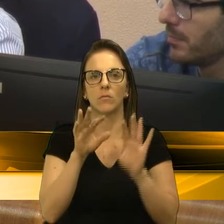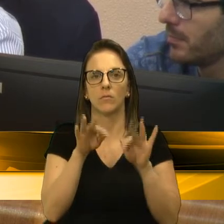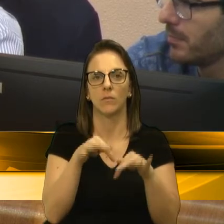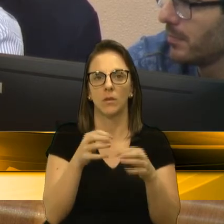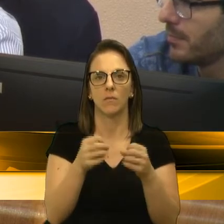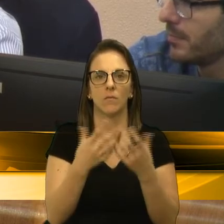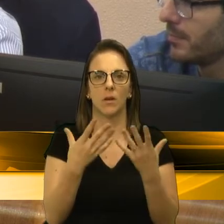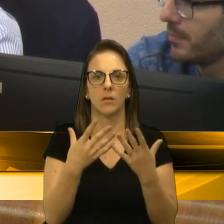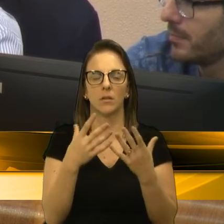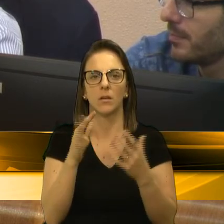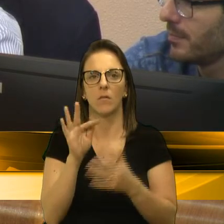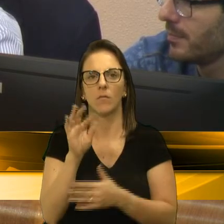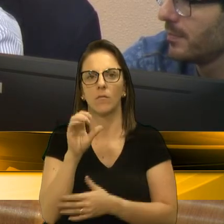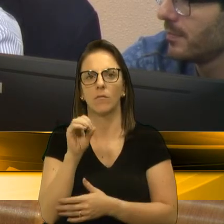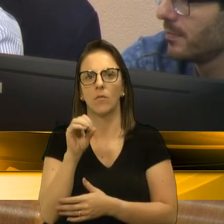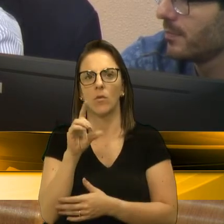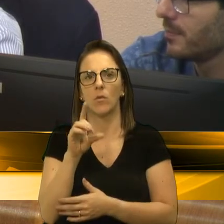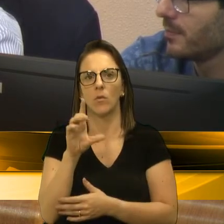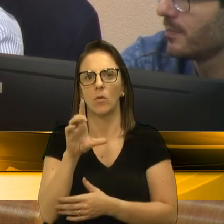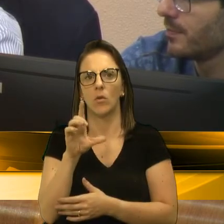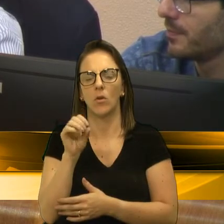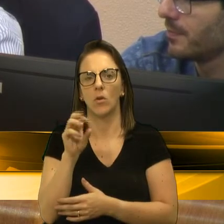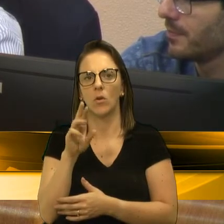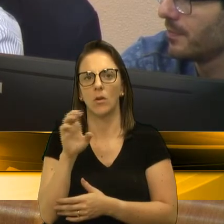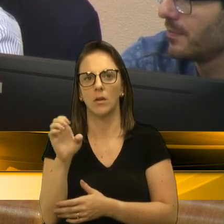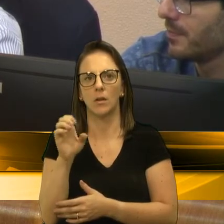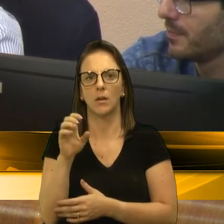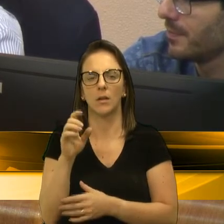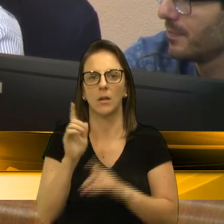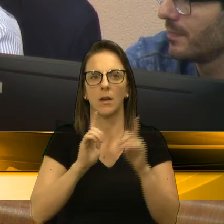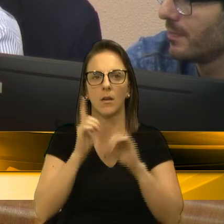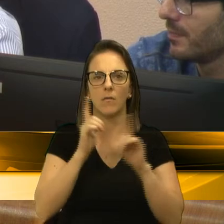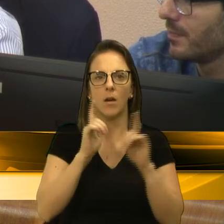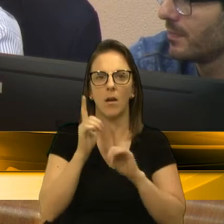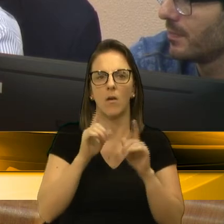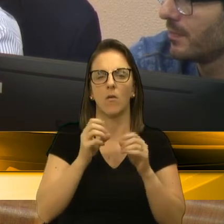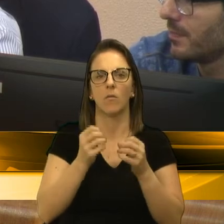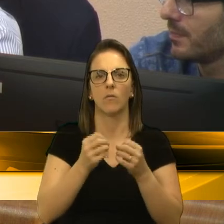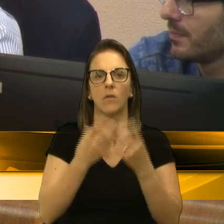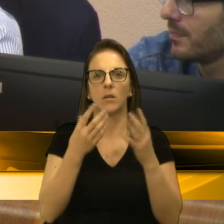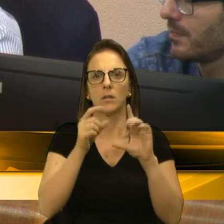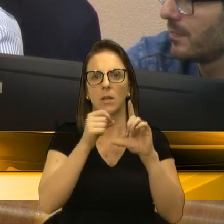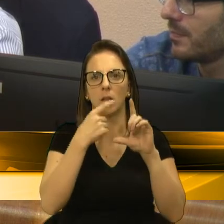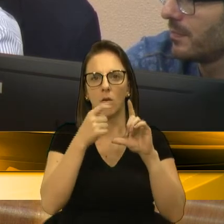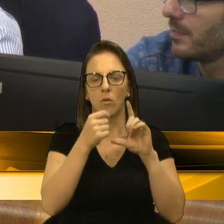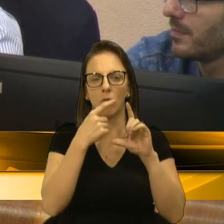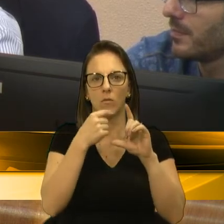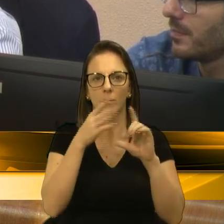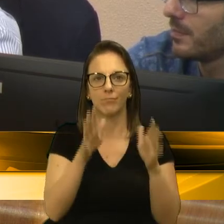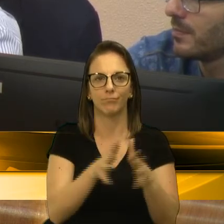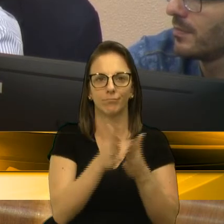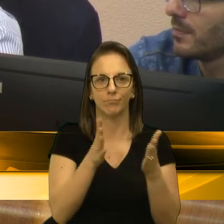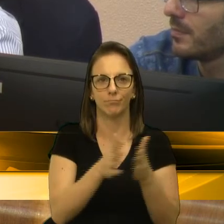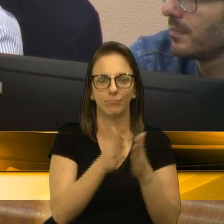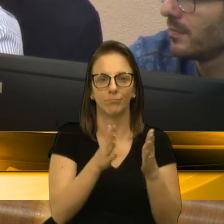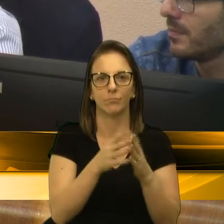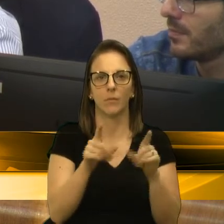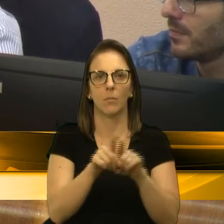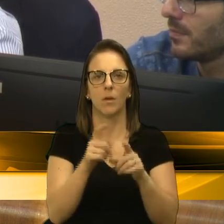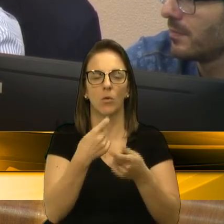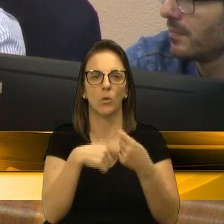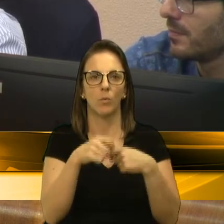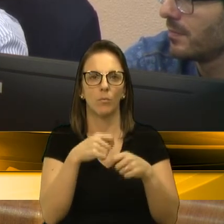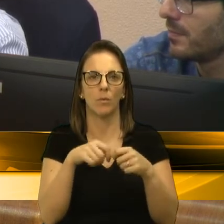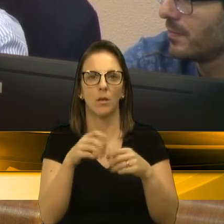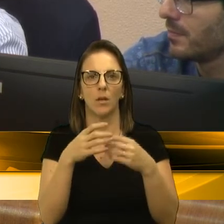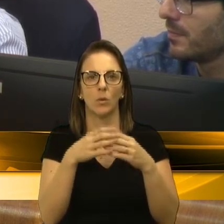carnavalescas, empobrecimento da festa da uva, censura de exposições artísticas, desestruturação da matriz econômica do turismo, interrupção de convênios de